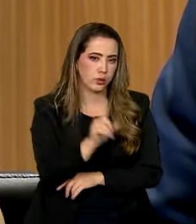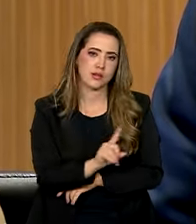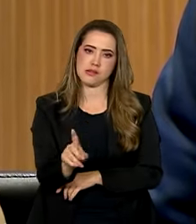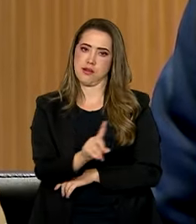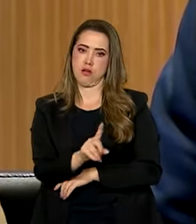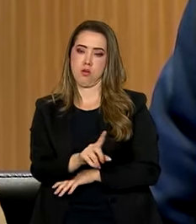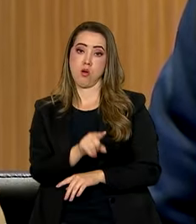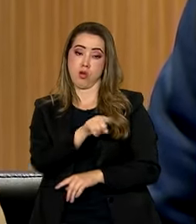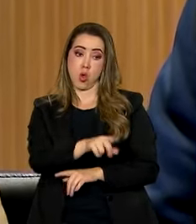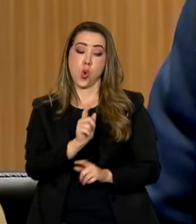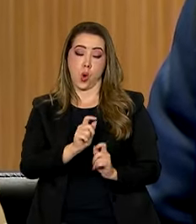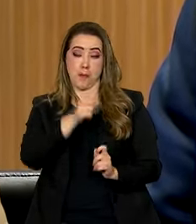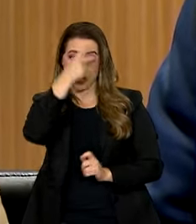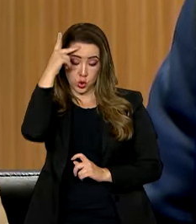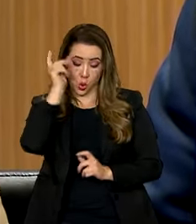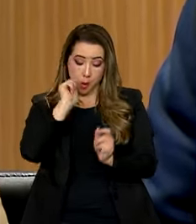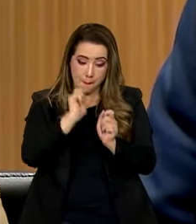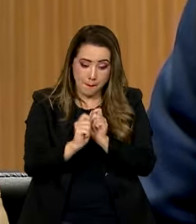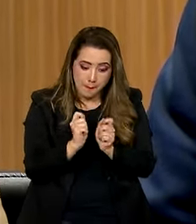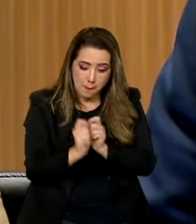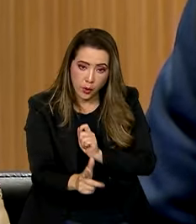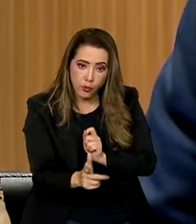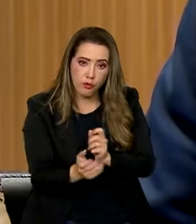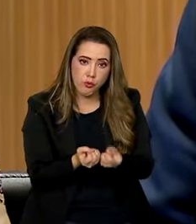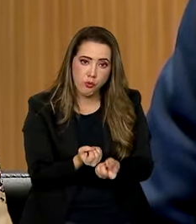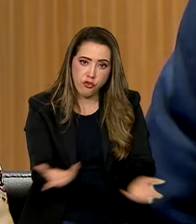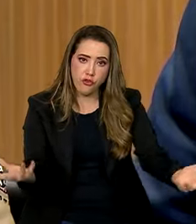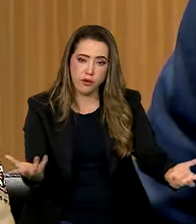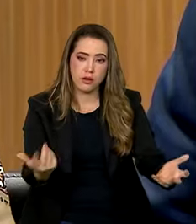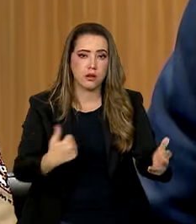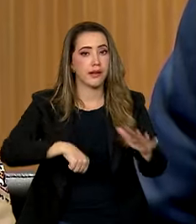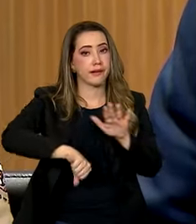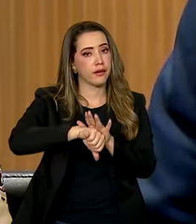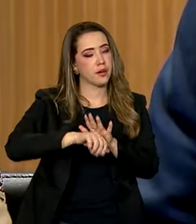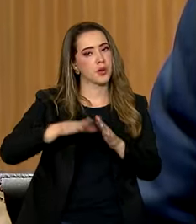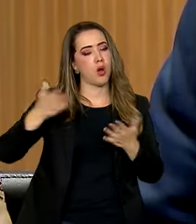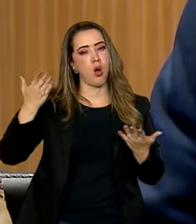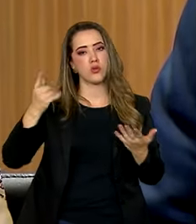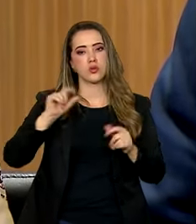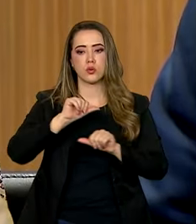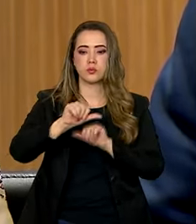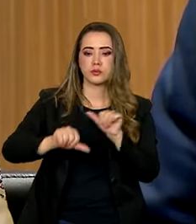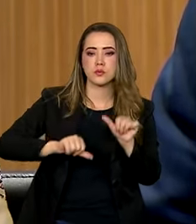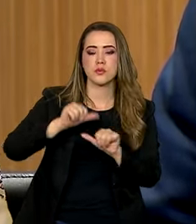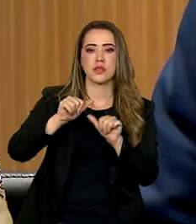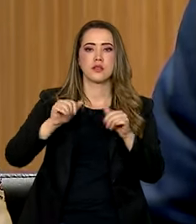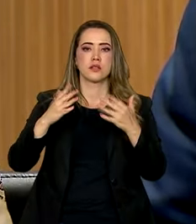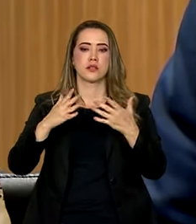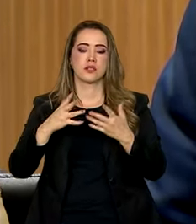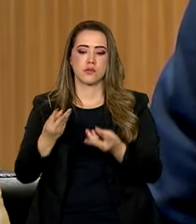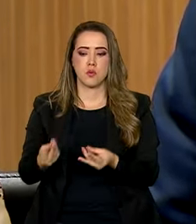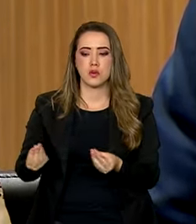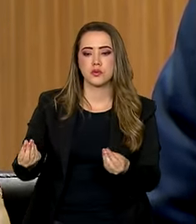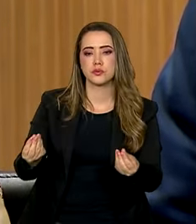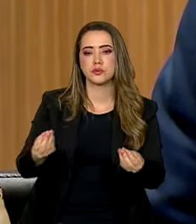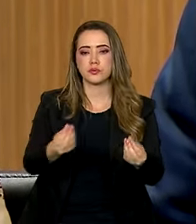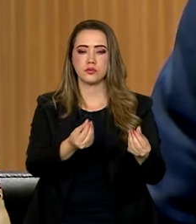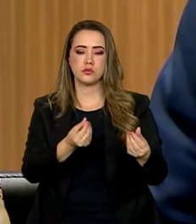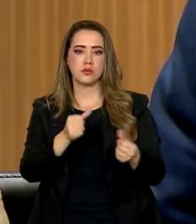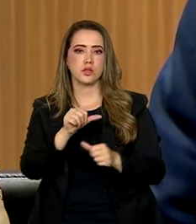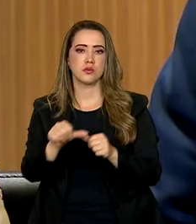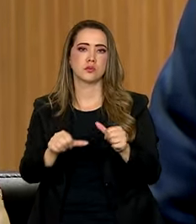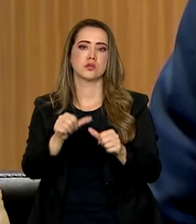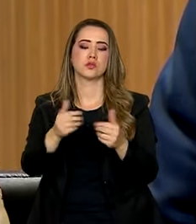feito propositadamente por criminosos, ou é a transformação da cobertura vegetal, né,